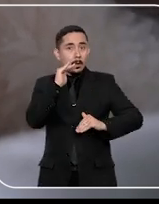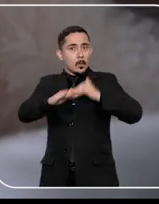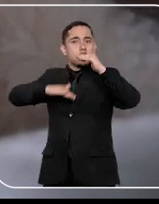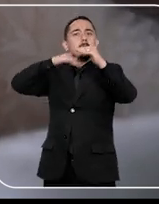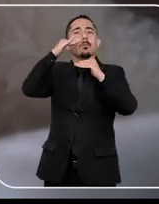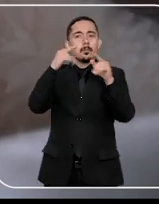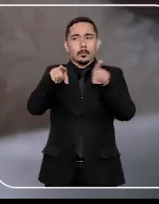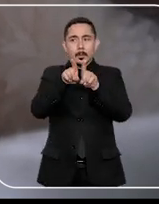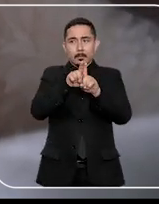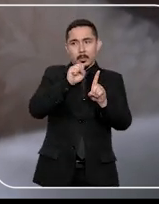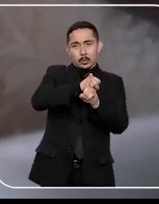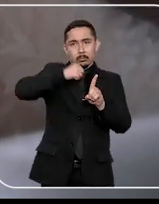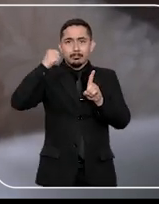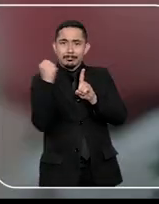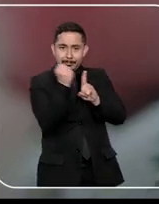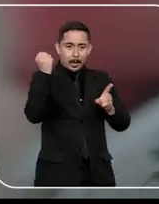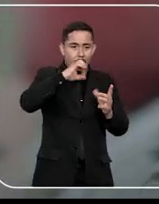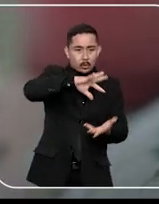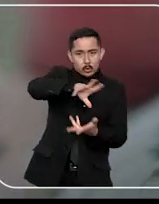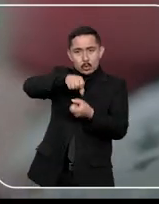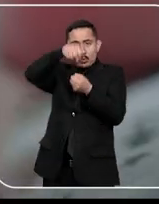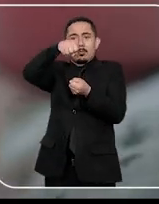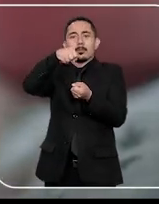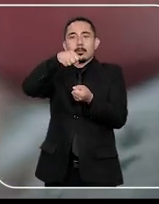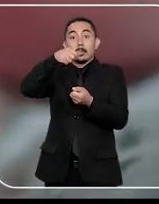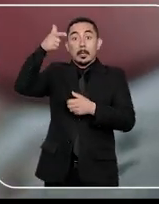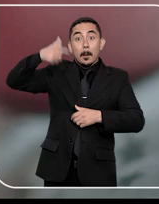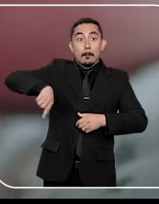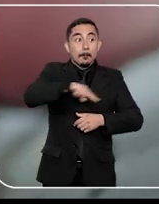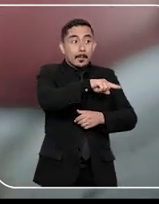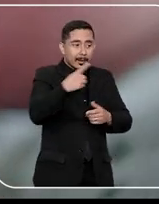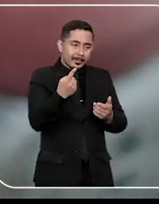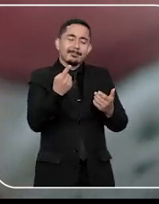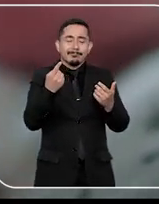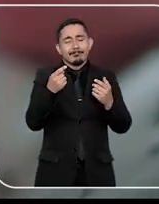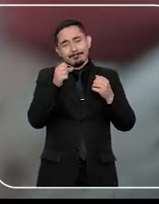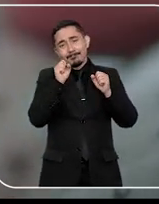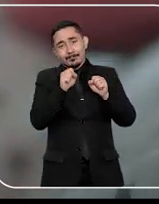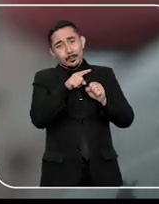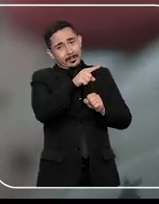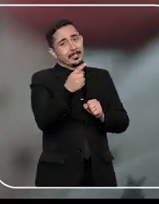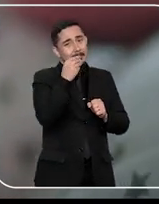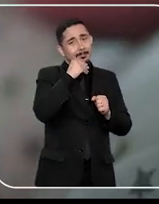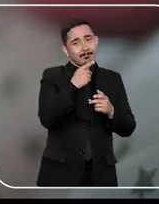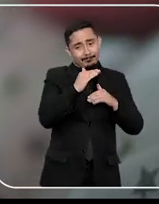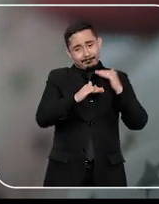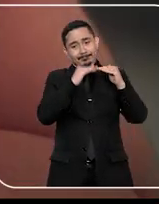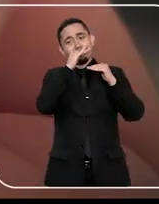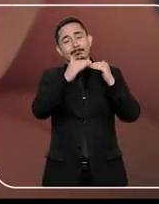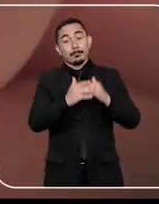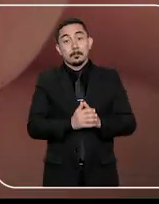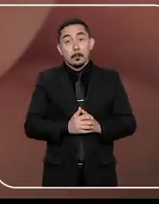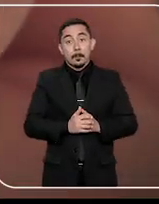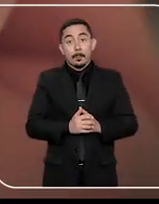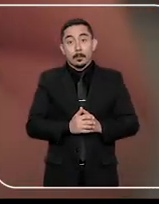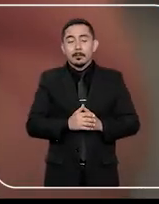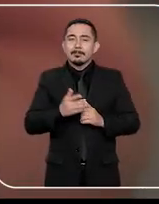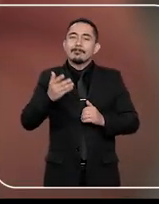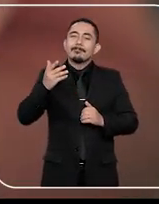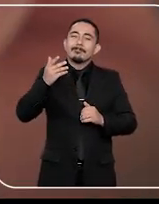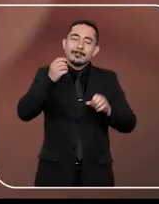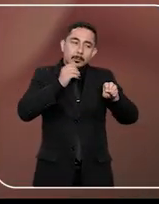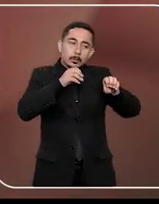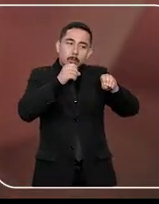desenvolvimento social sustentável e a condição vulnerável desses cidadãos em desenvolvimento. A educação